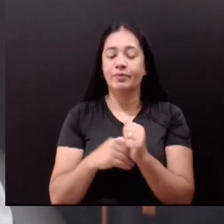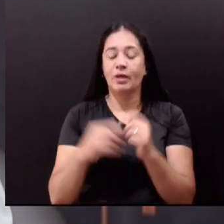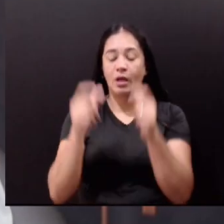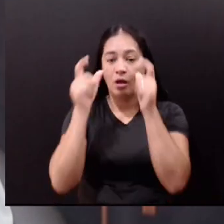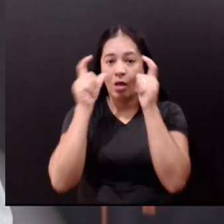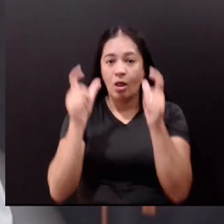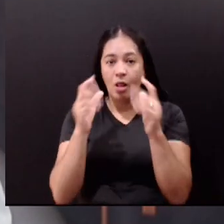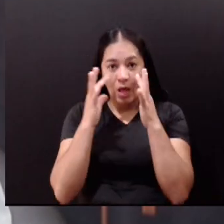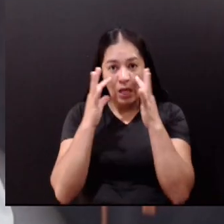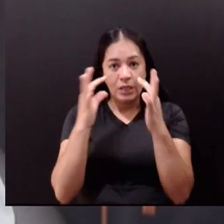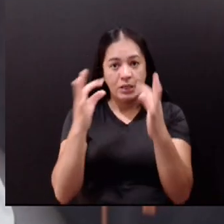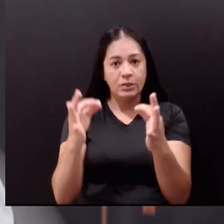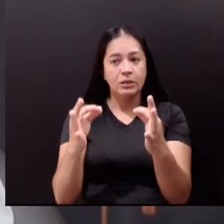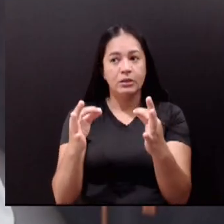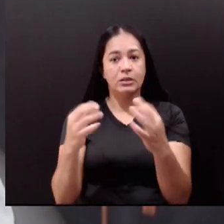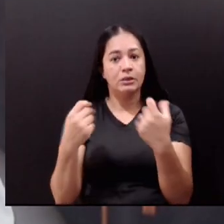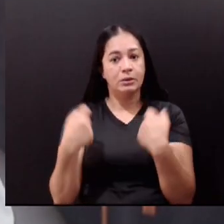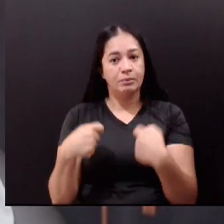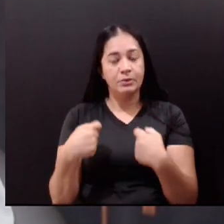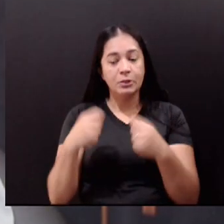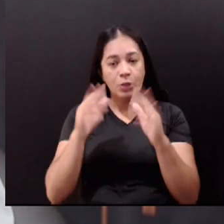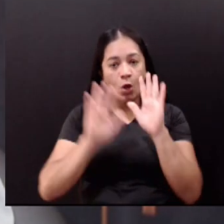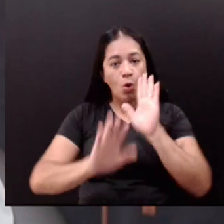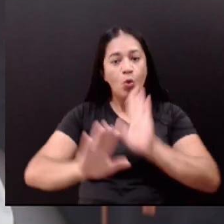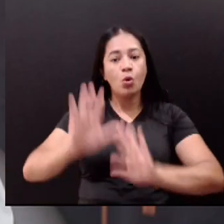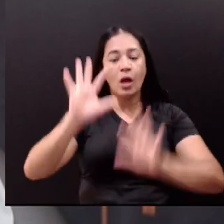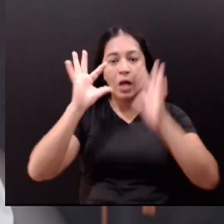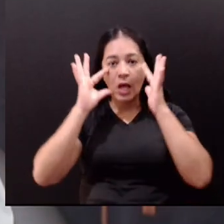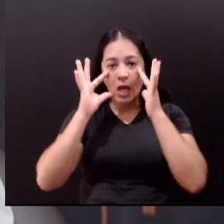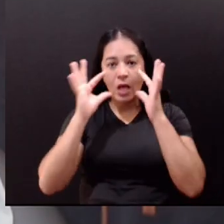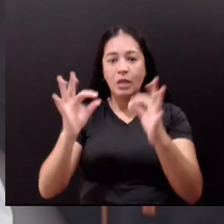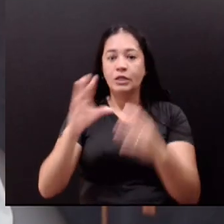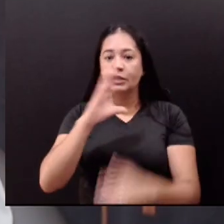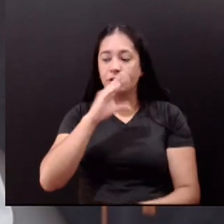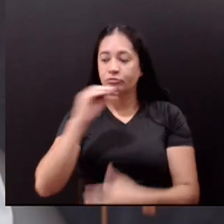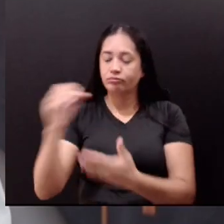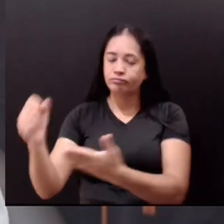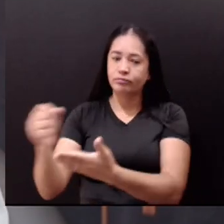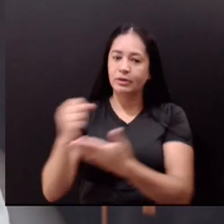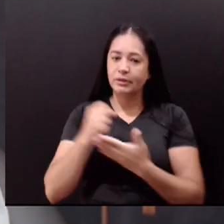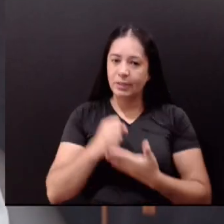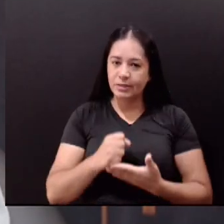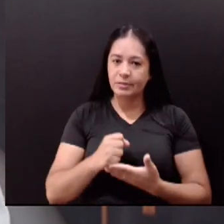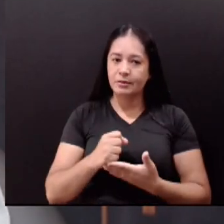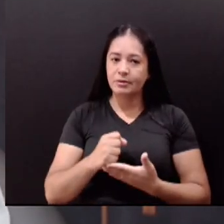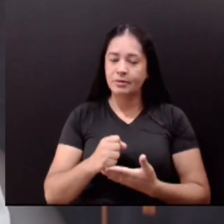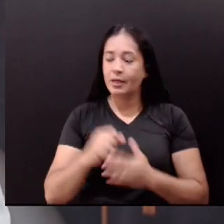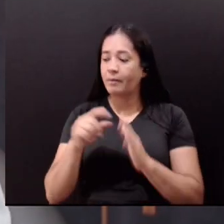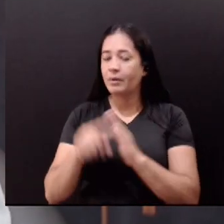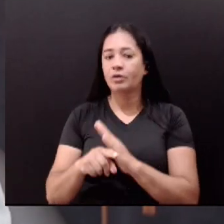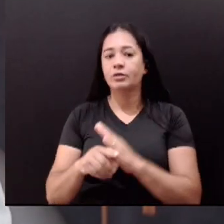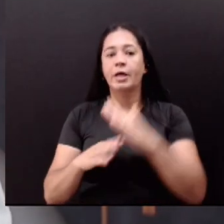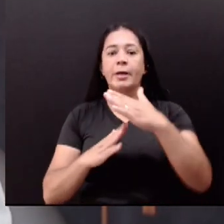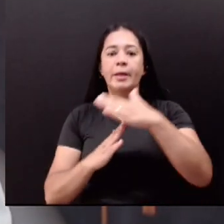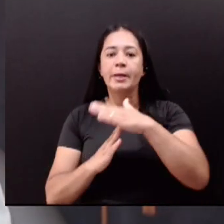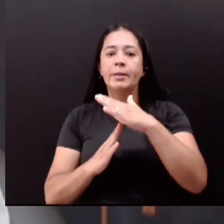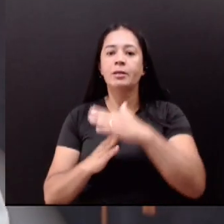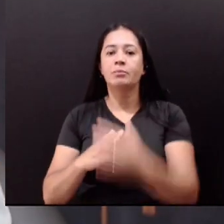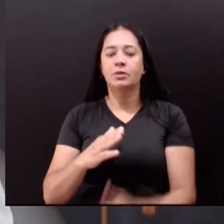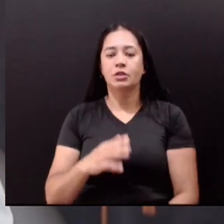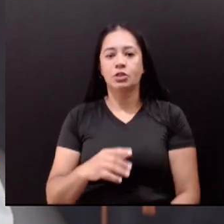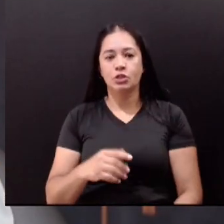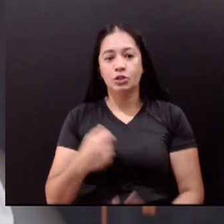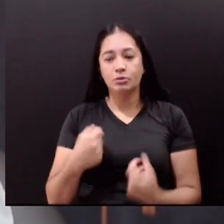realmente para a família, e trazer esse adolescente, validar o sentimento dele e colocar os limites, né. Qual que é o limite da sua casa? A